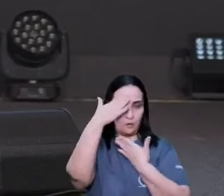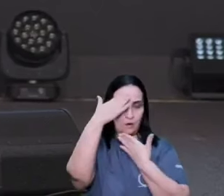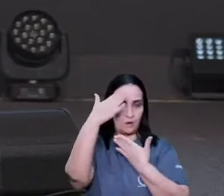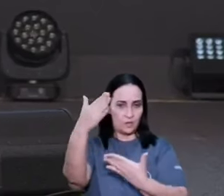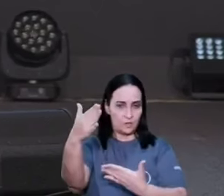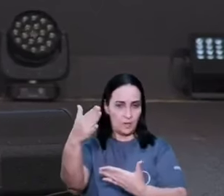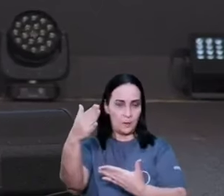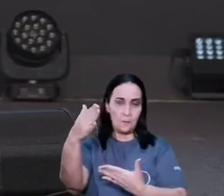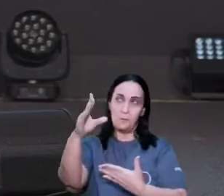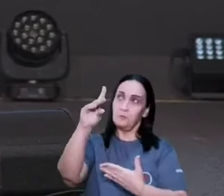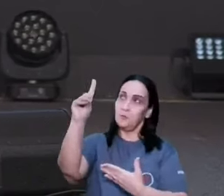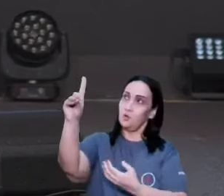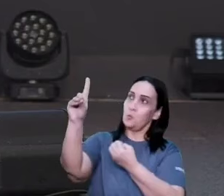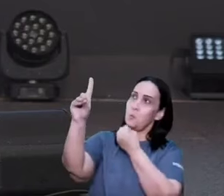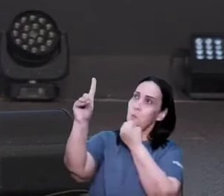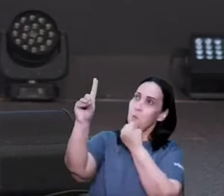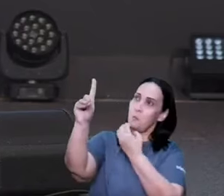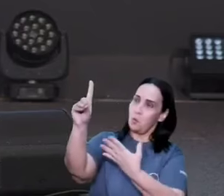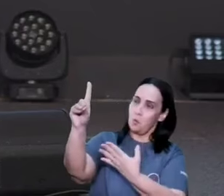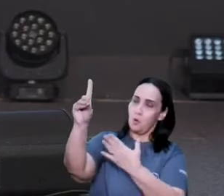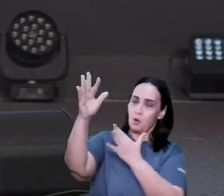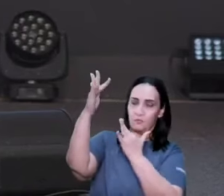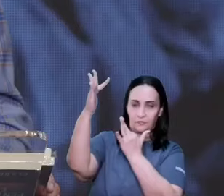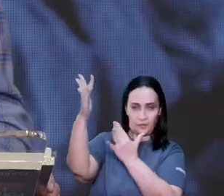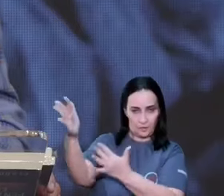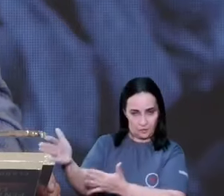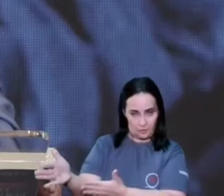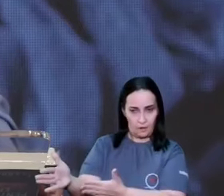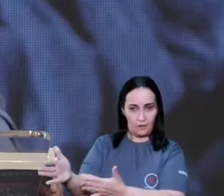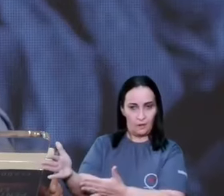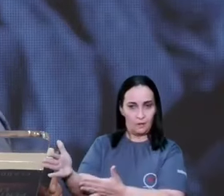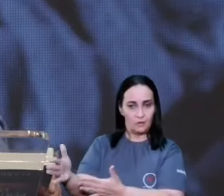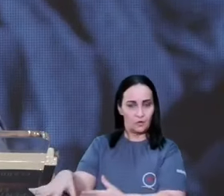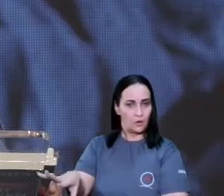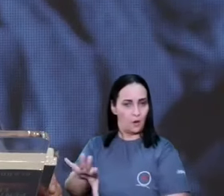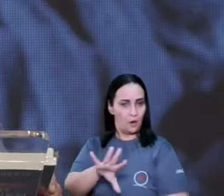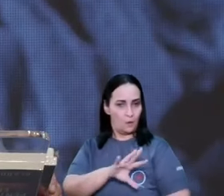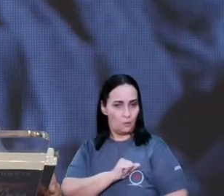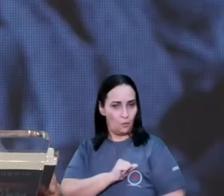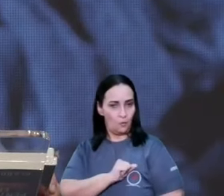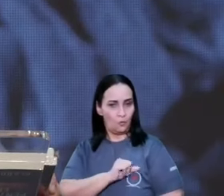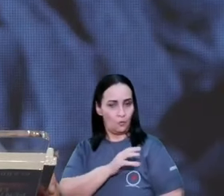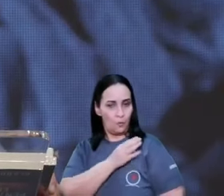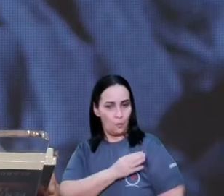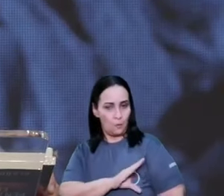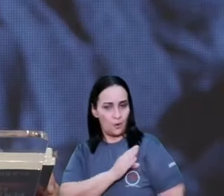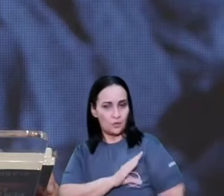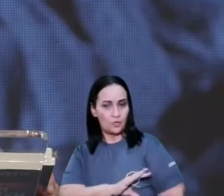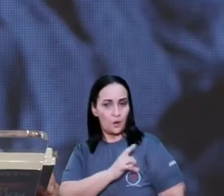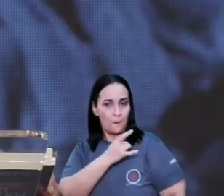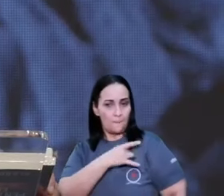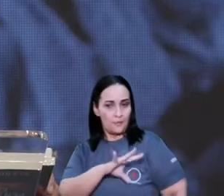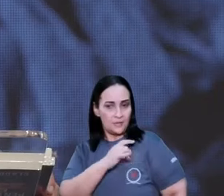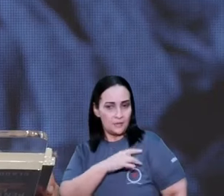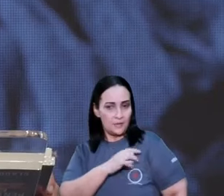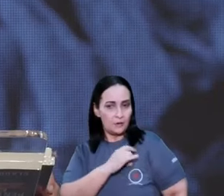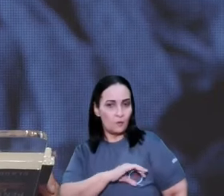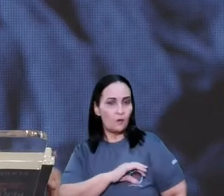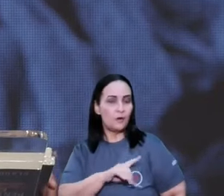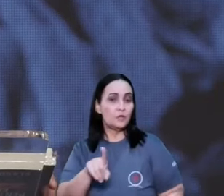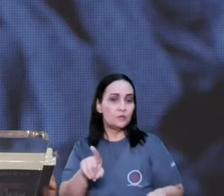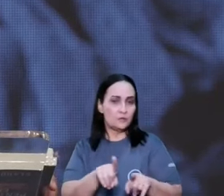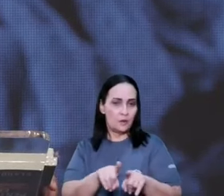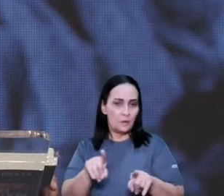sua bondade fidelidade amor compaixão e misericórdia e pela dádiva